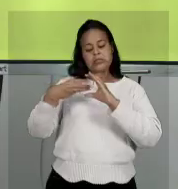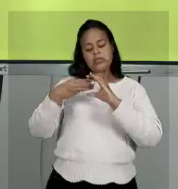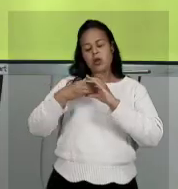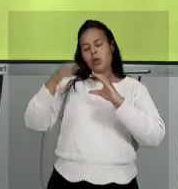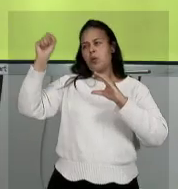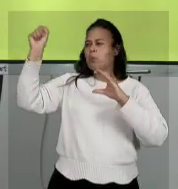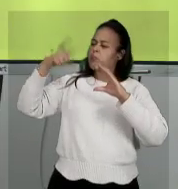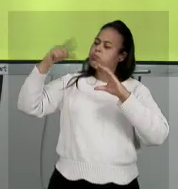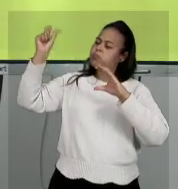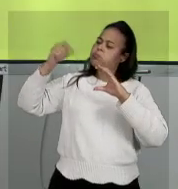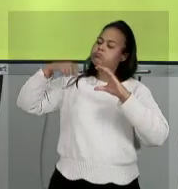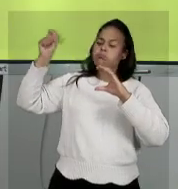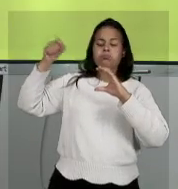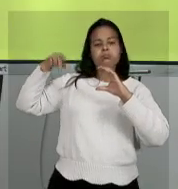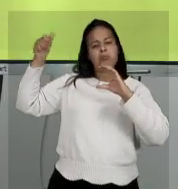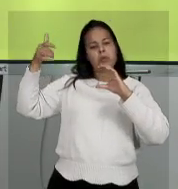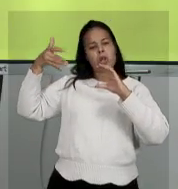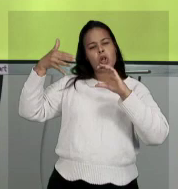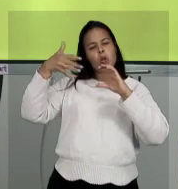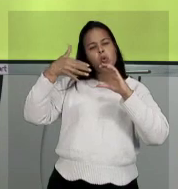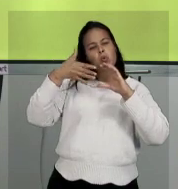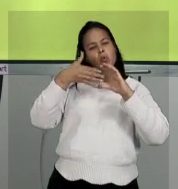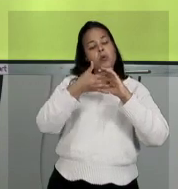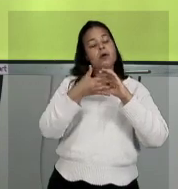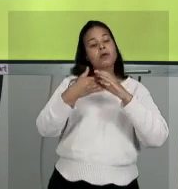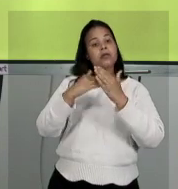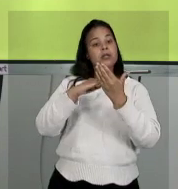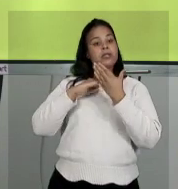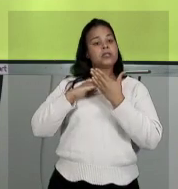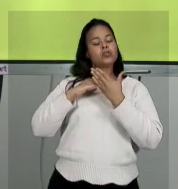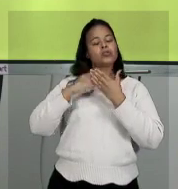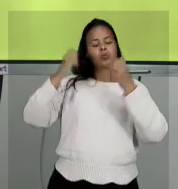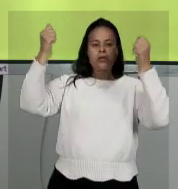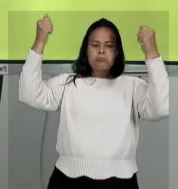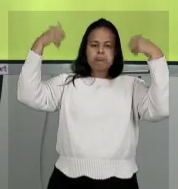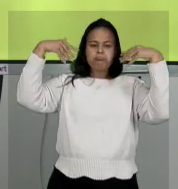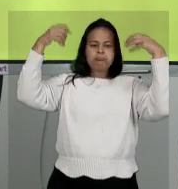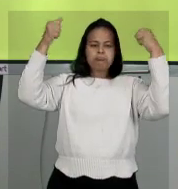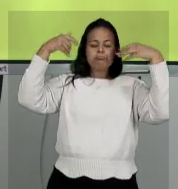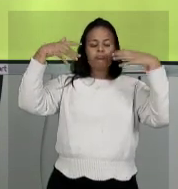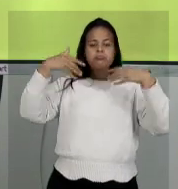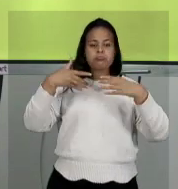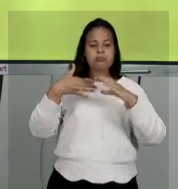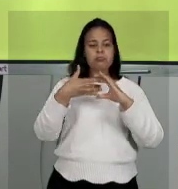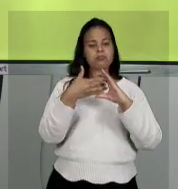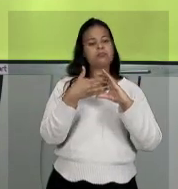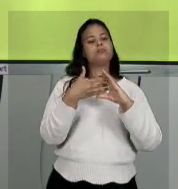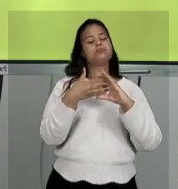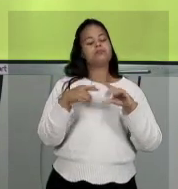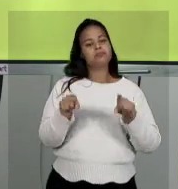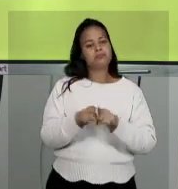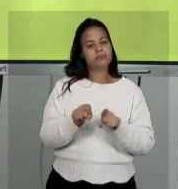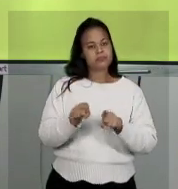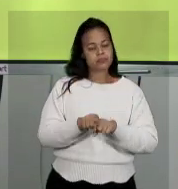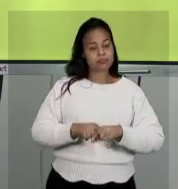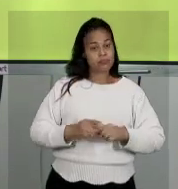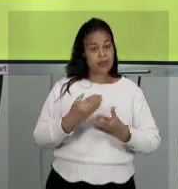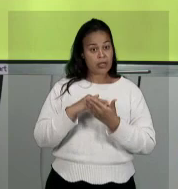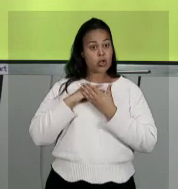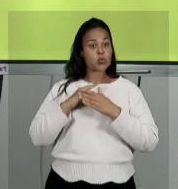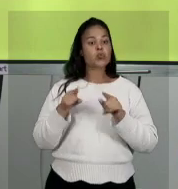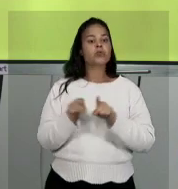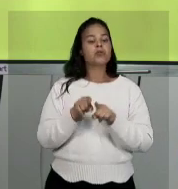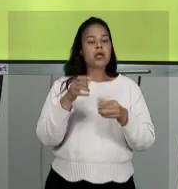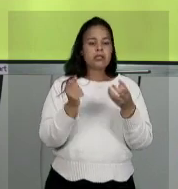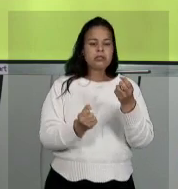o sol, né? Quando o sol ajuda a ser absorvido pela célula. Ele vai ajudar também o